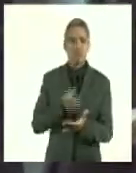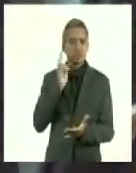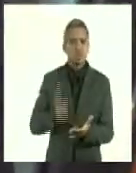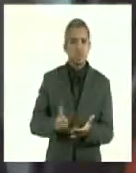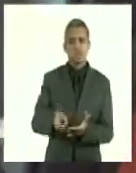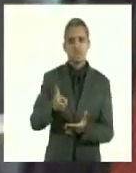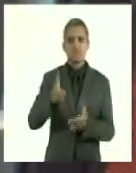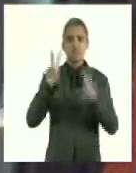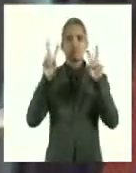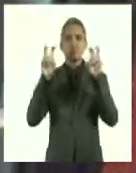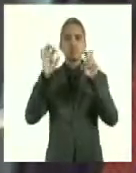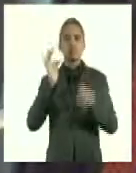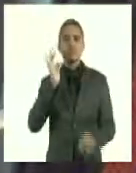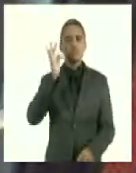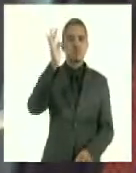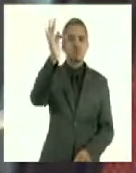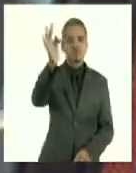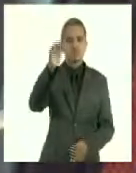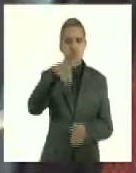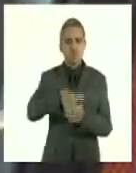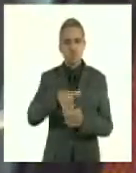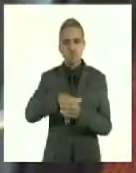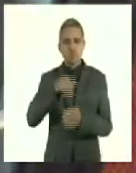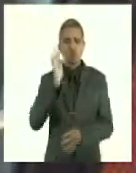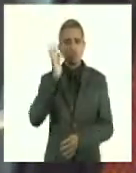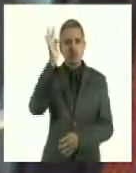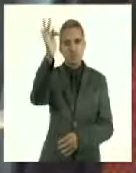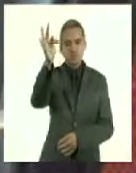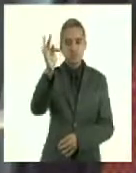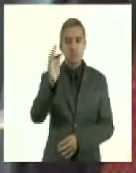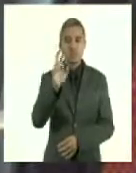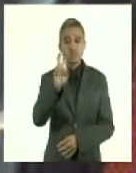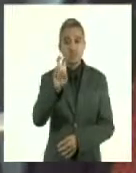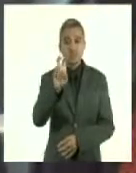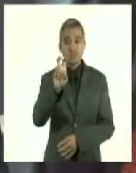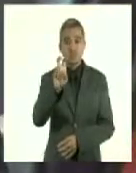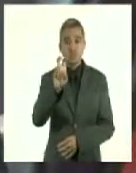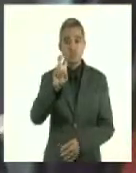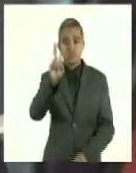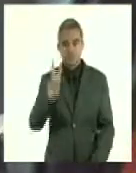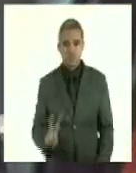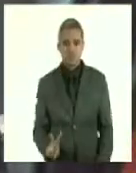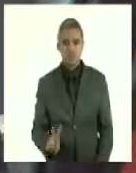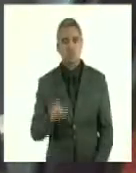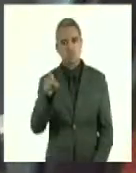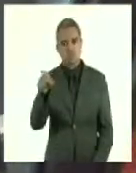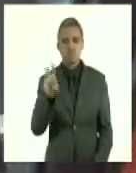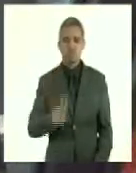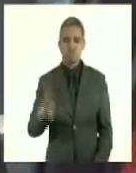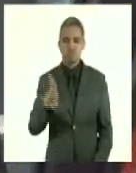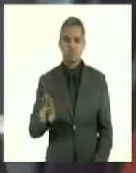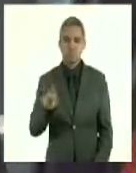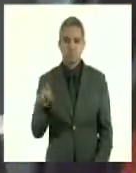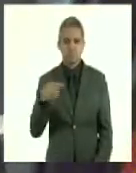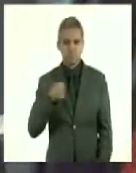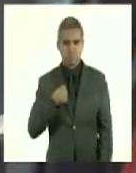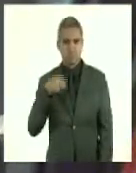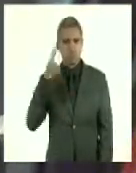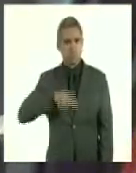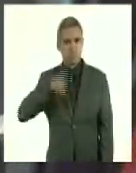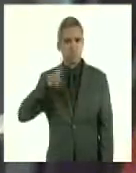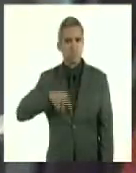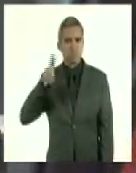fala de eleições vindoura, pela quinta vez, é Vossa Excelência que usa esse termo. Eu nunca utilizei a tribuna da